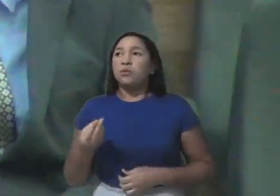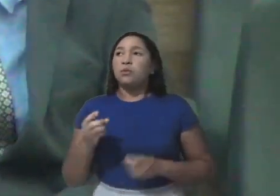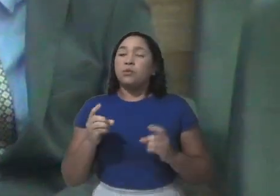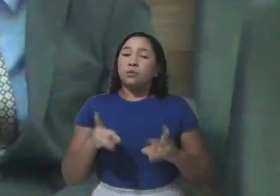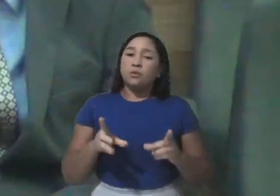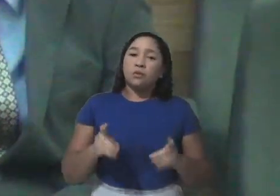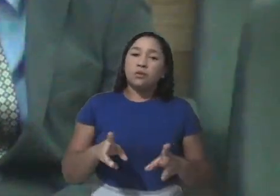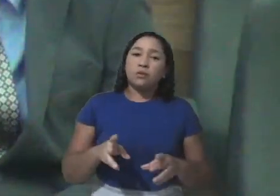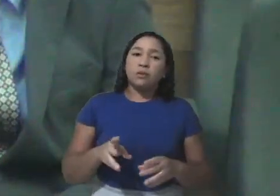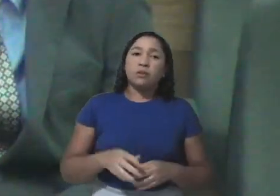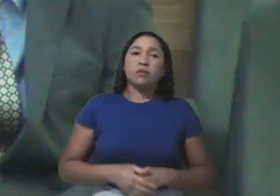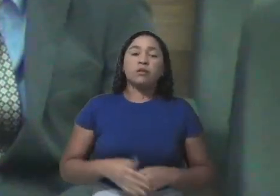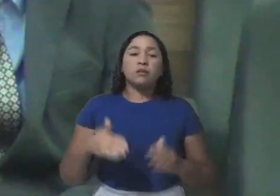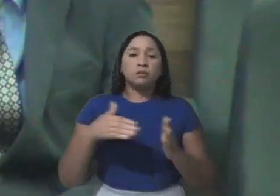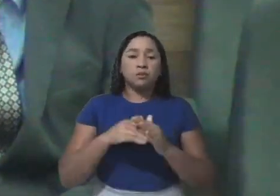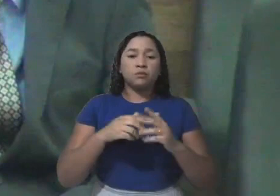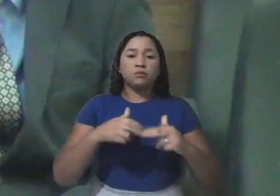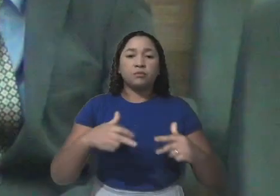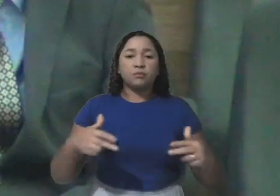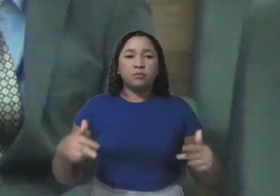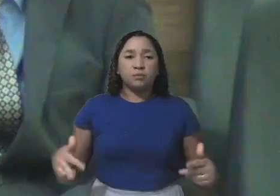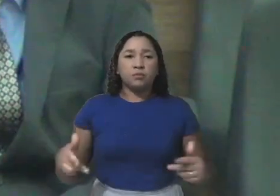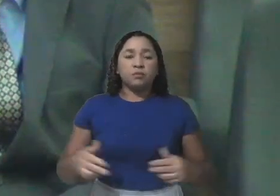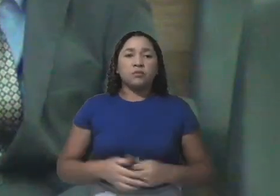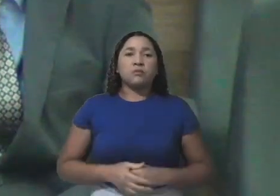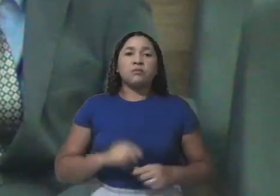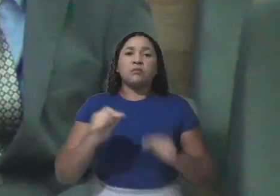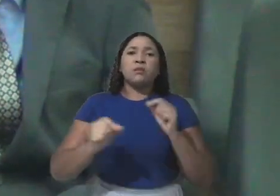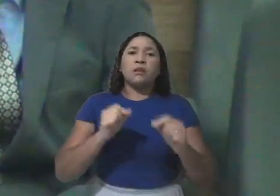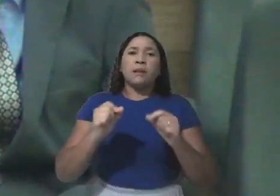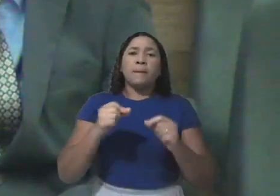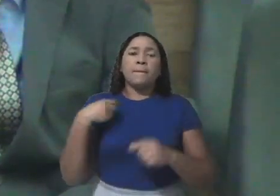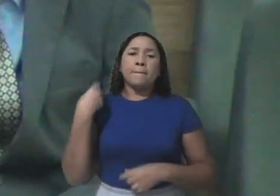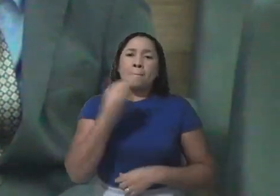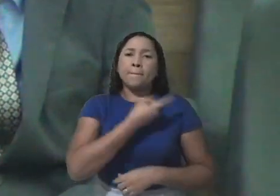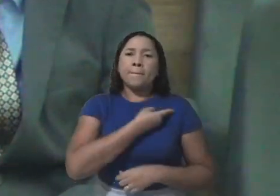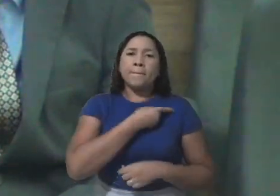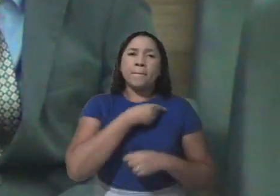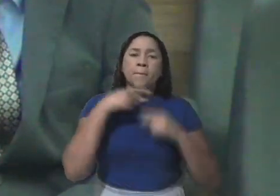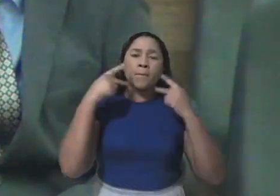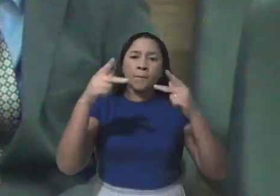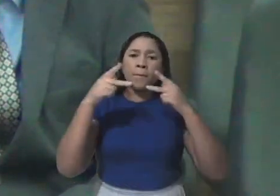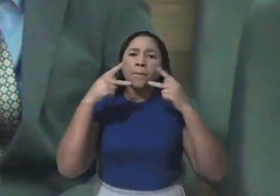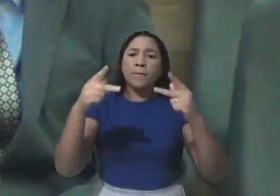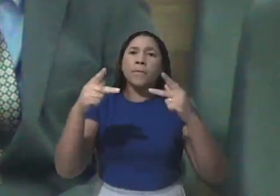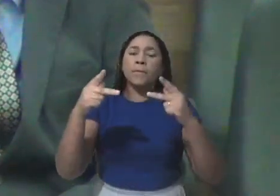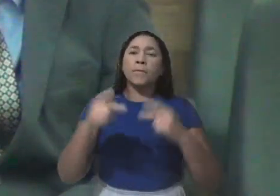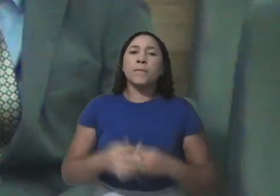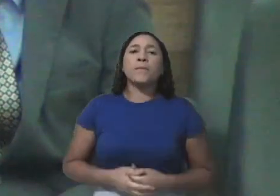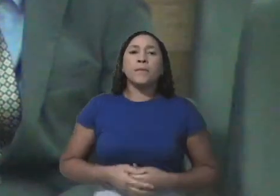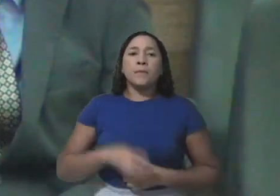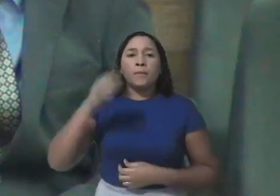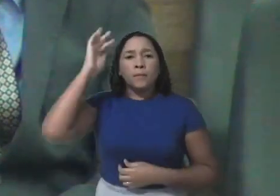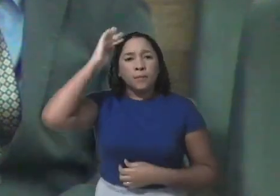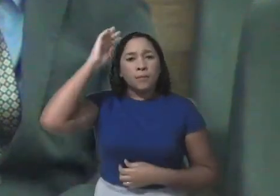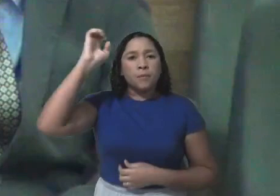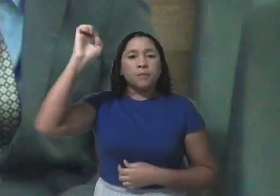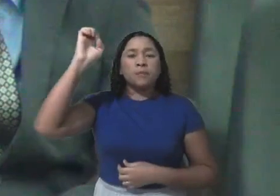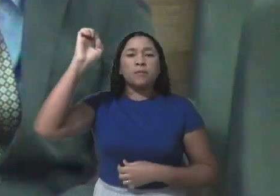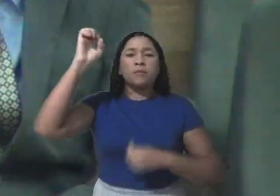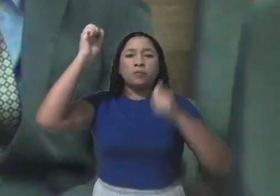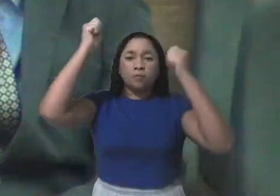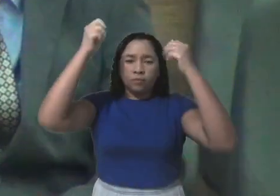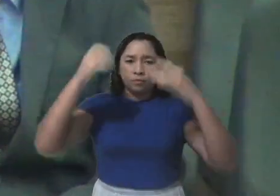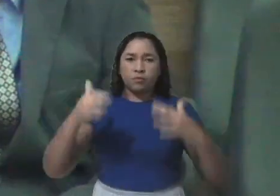é que a nossa declaração de fé diz? Em 3 tópicos, 13, 14 e